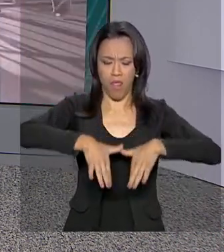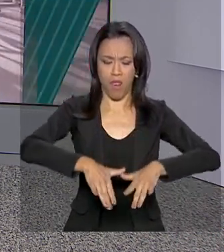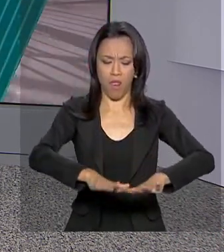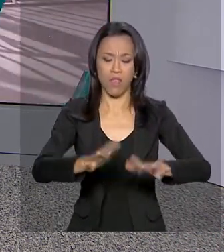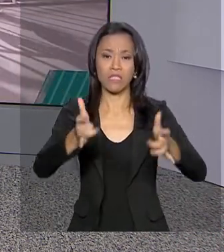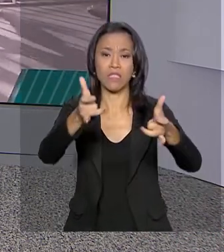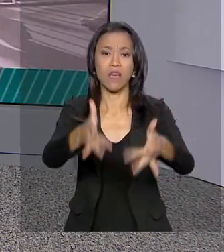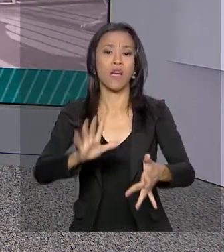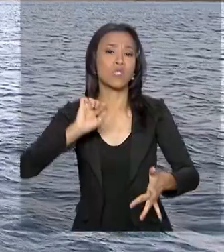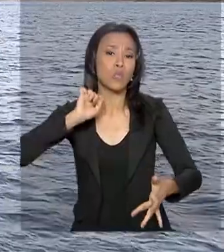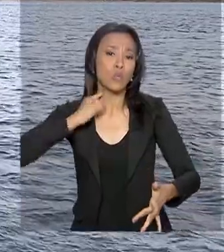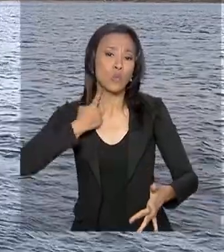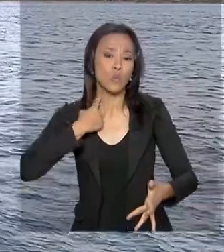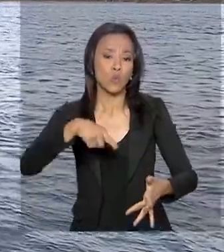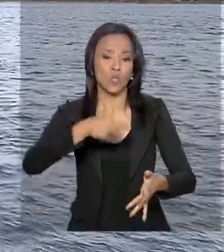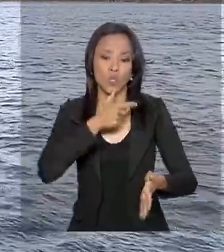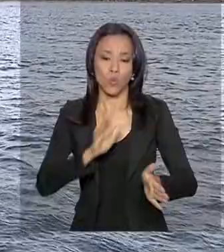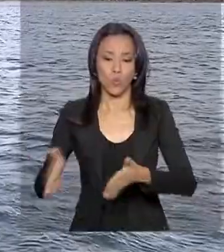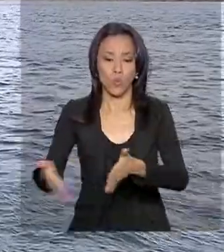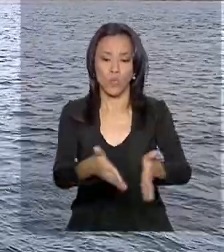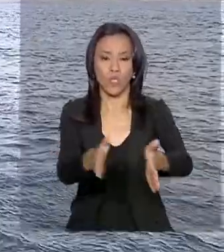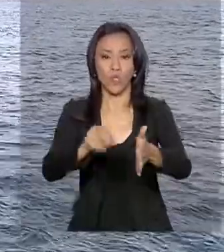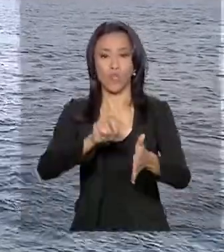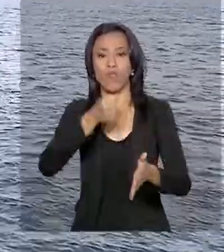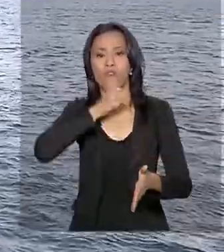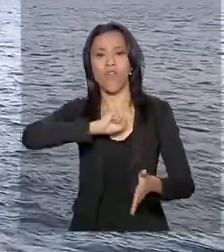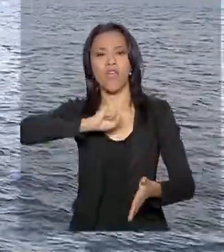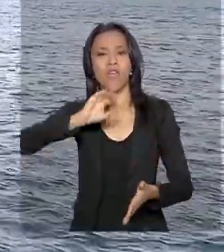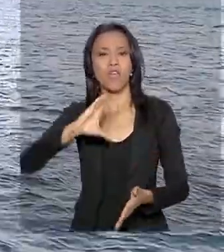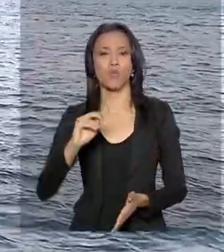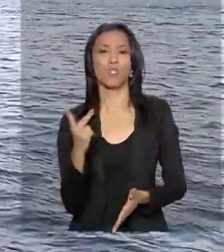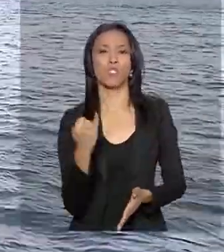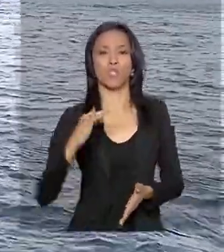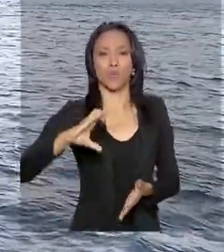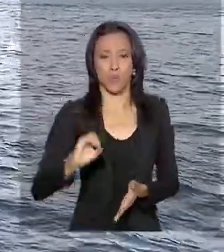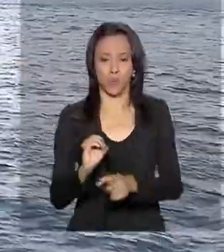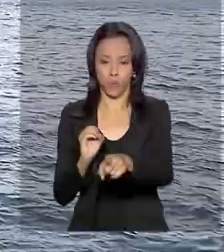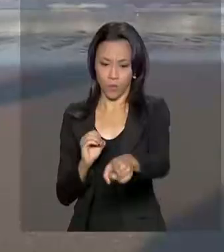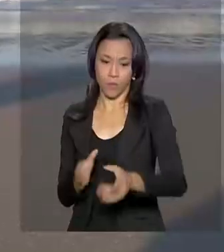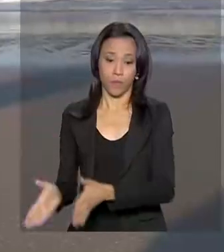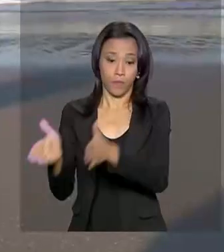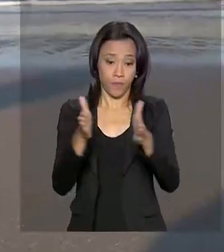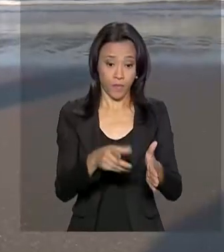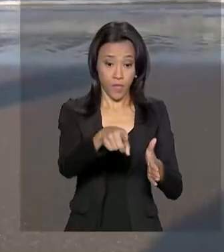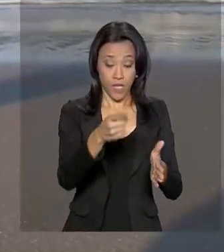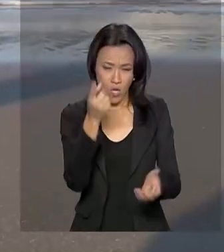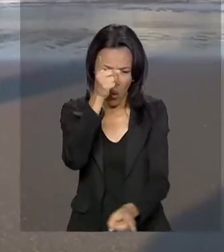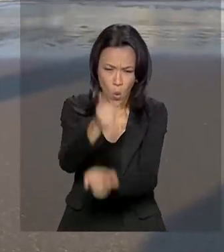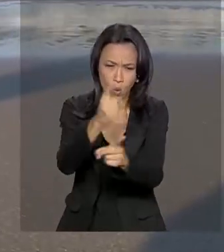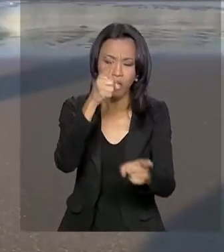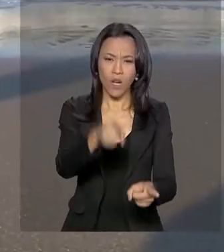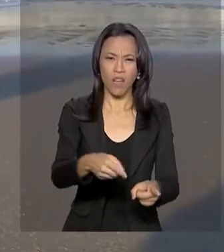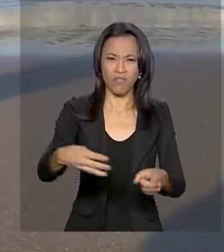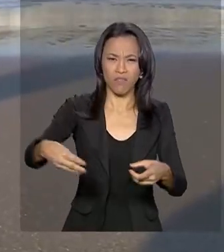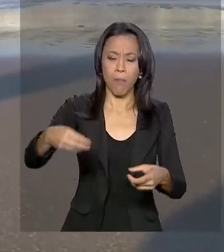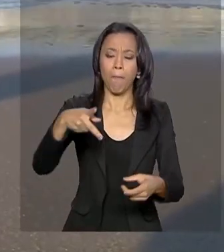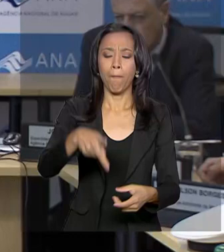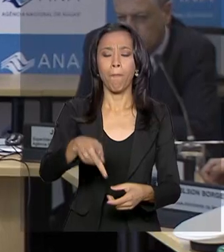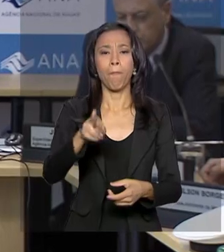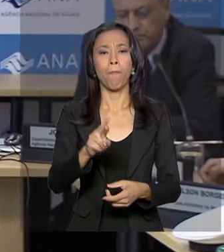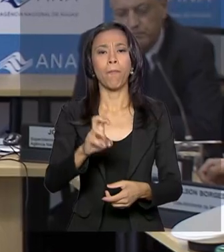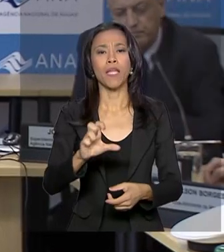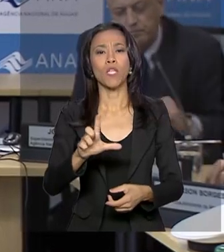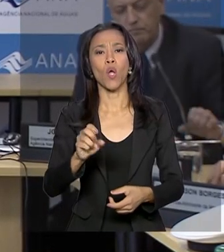velho chico para proteger a foz do rio são francisco do petróleo cru encontrado em várias partes da costa